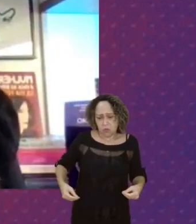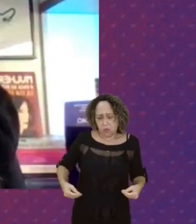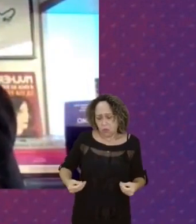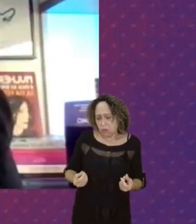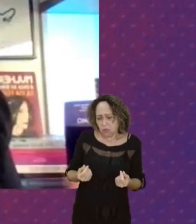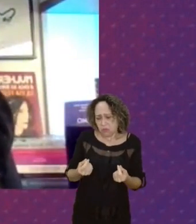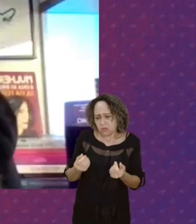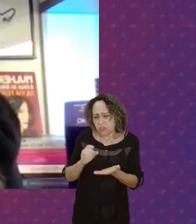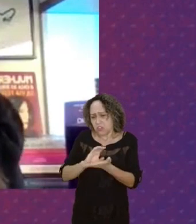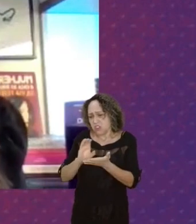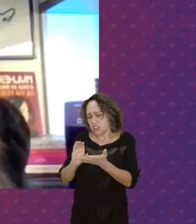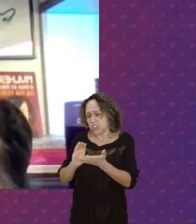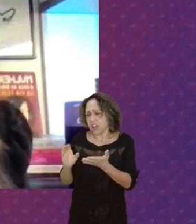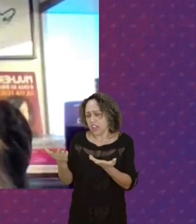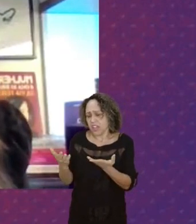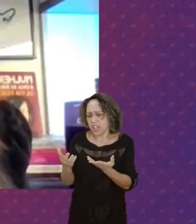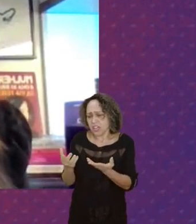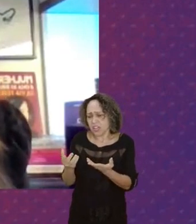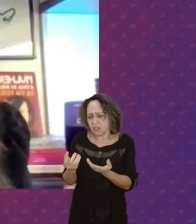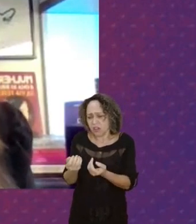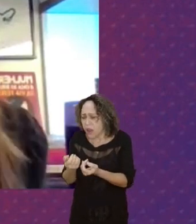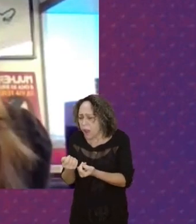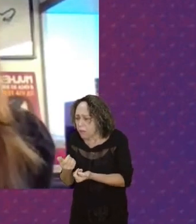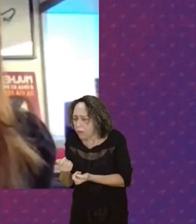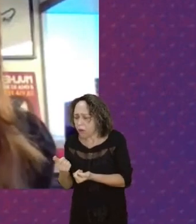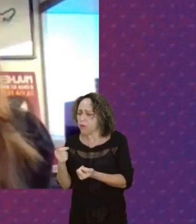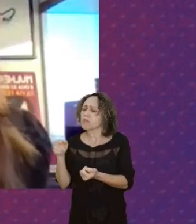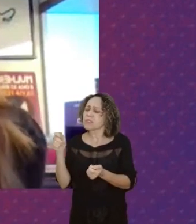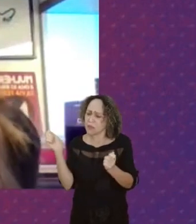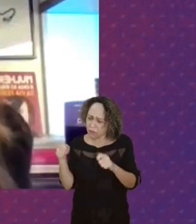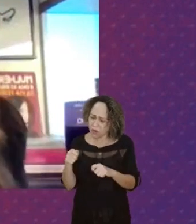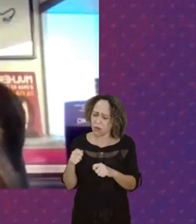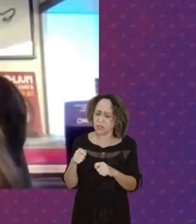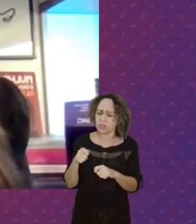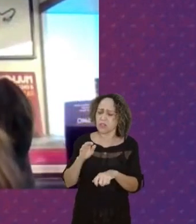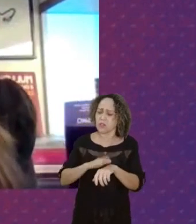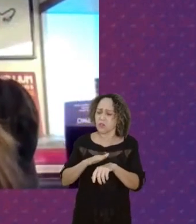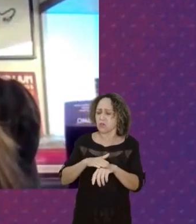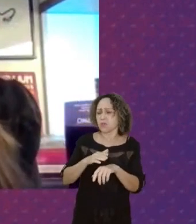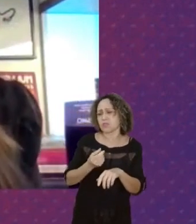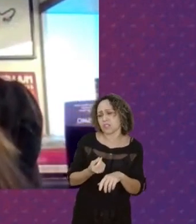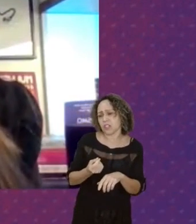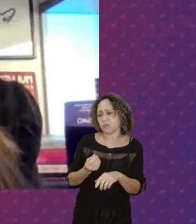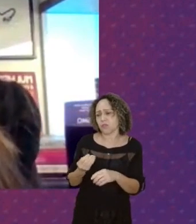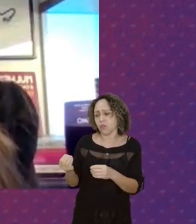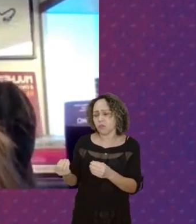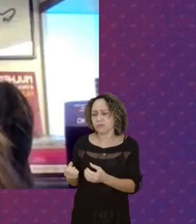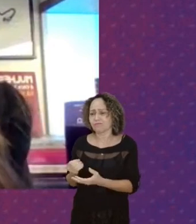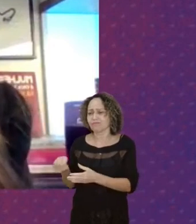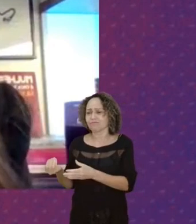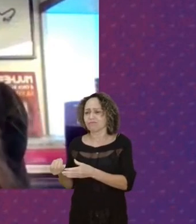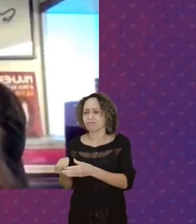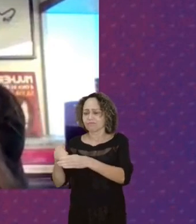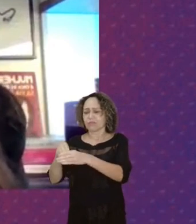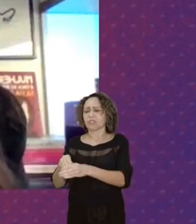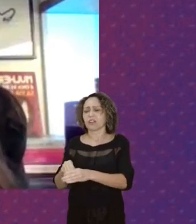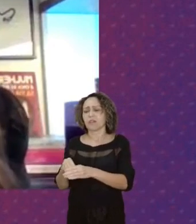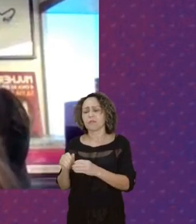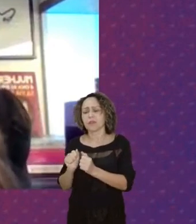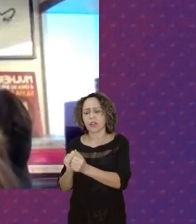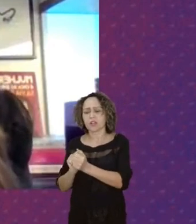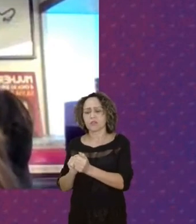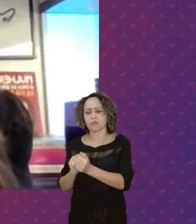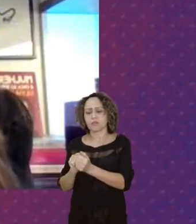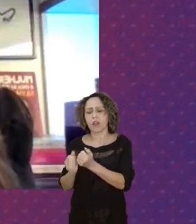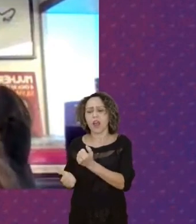ter até mesmo que fazer impulsionamento de conteúdo, isso está autorizado pela legislação eleitoral, ela prevê que você pode